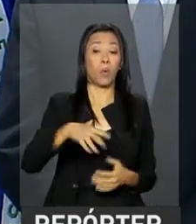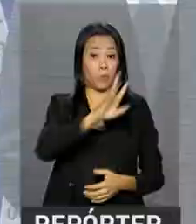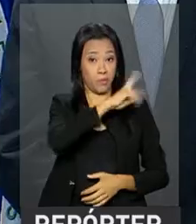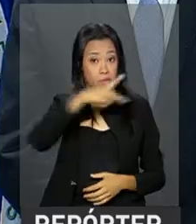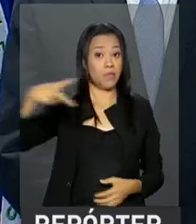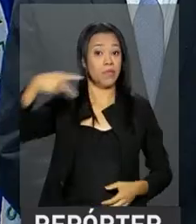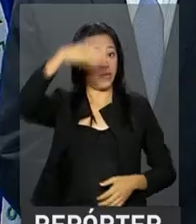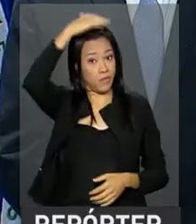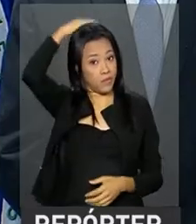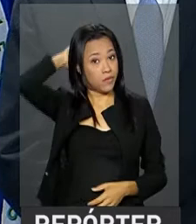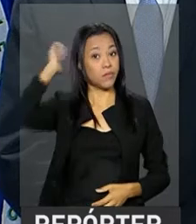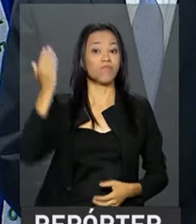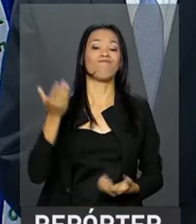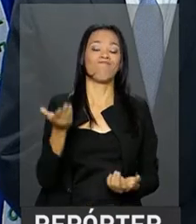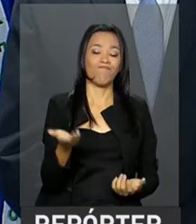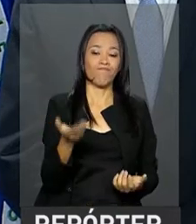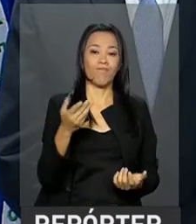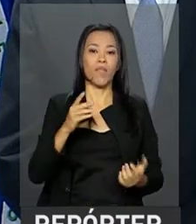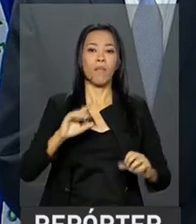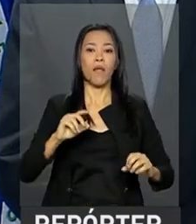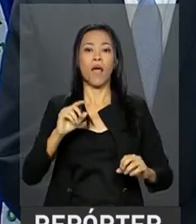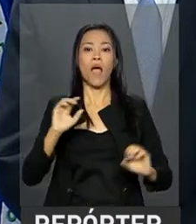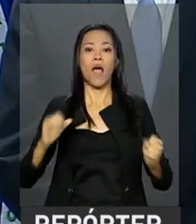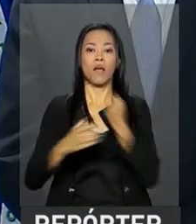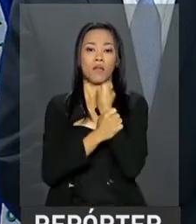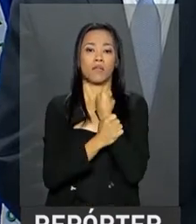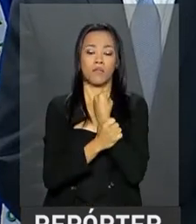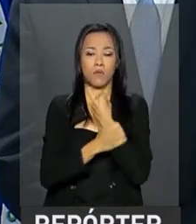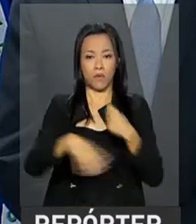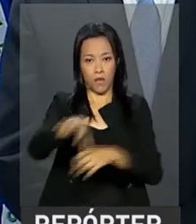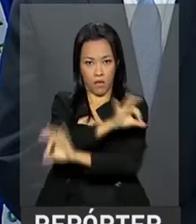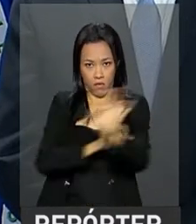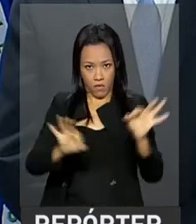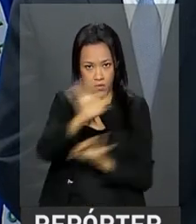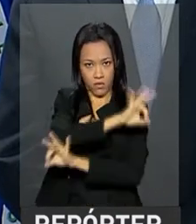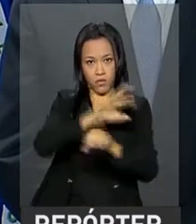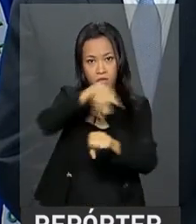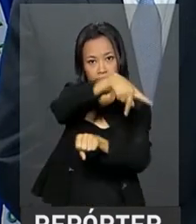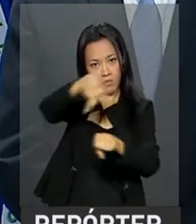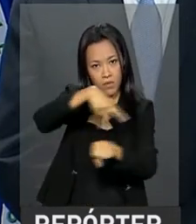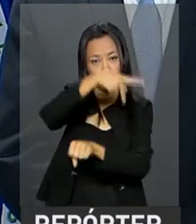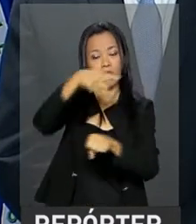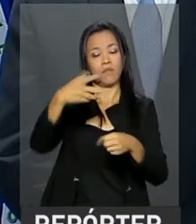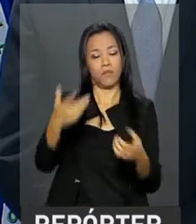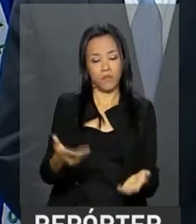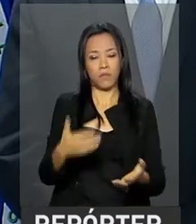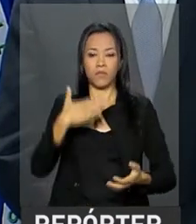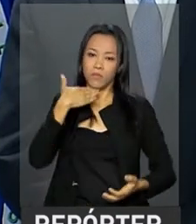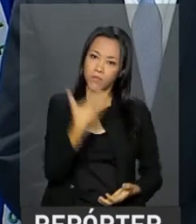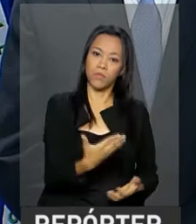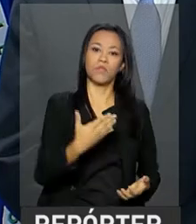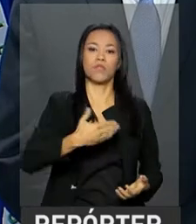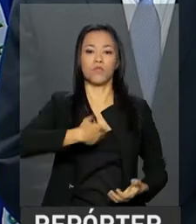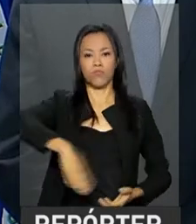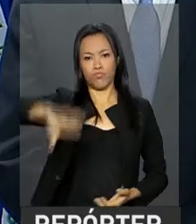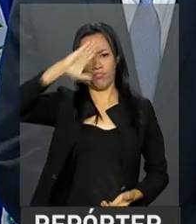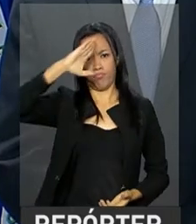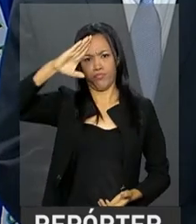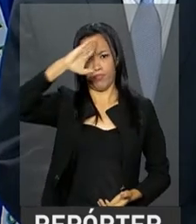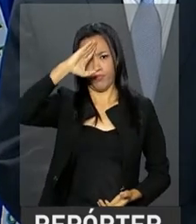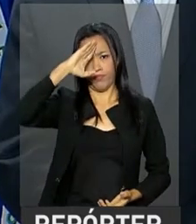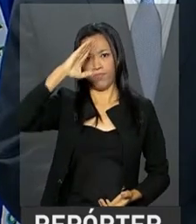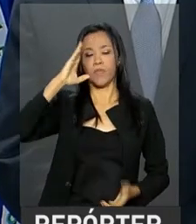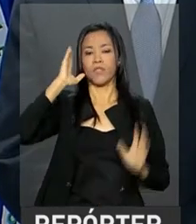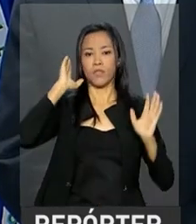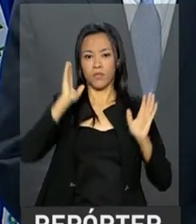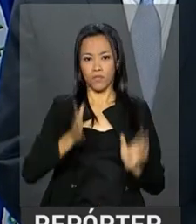decretou uma ação de garantia da lei e da ordem. E nesse instante, tropas federais já